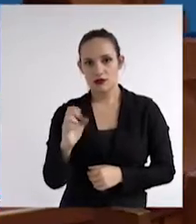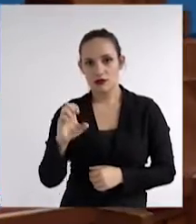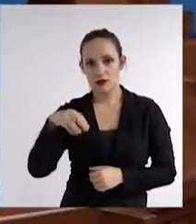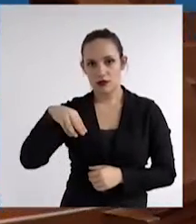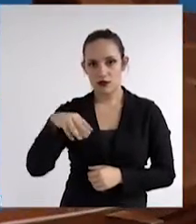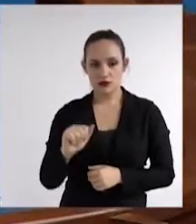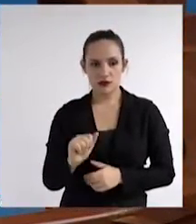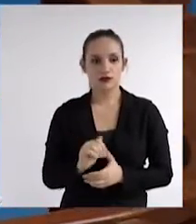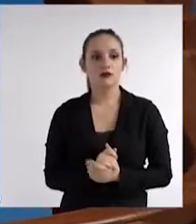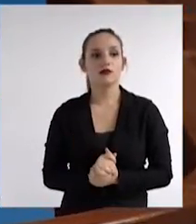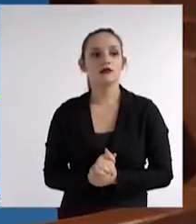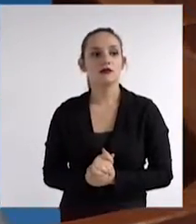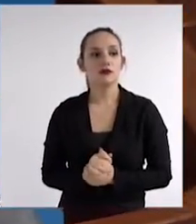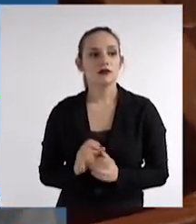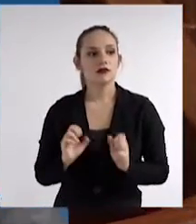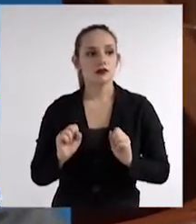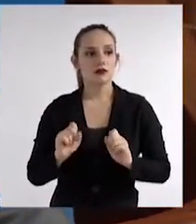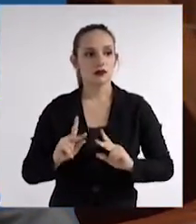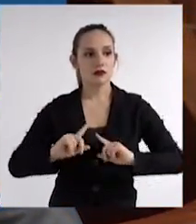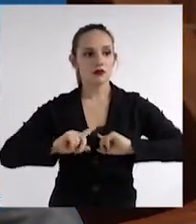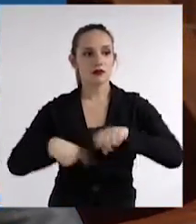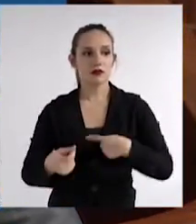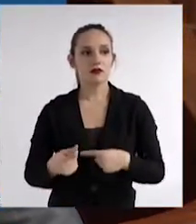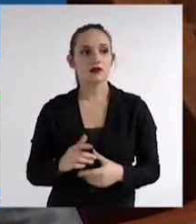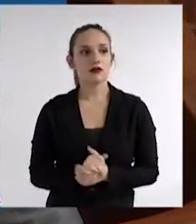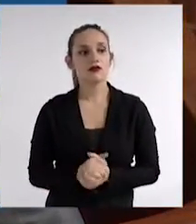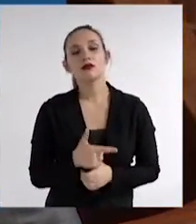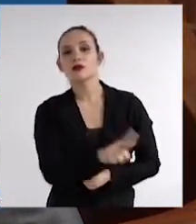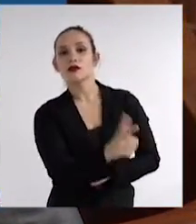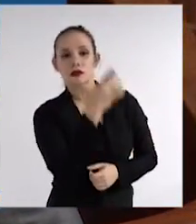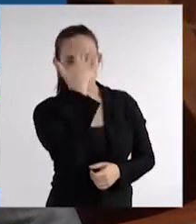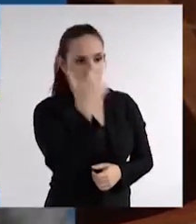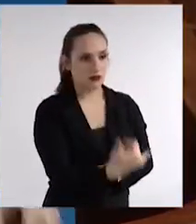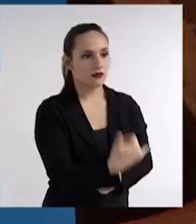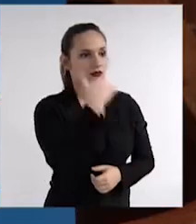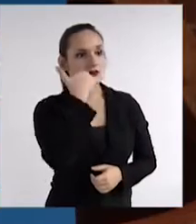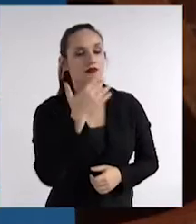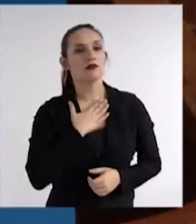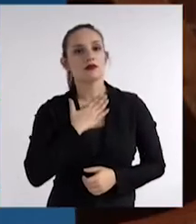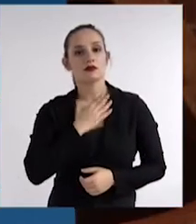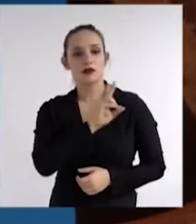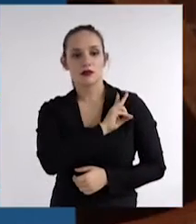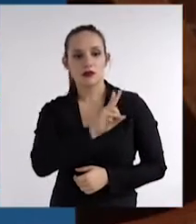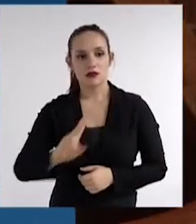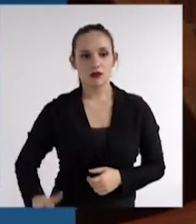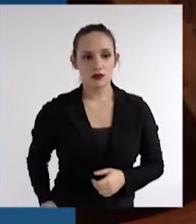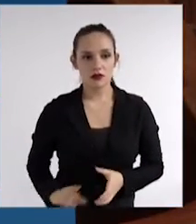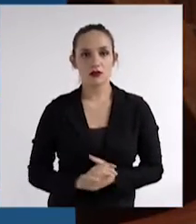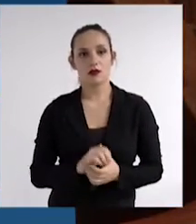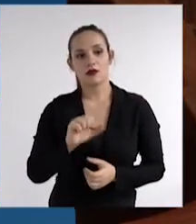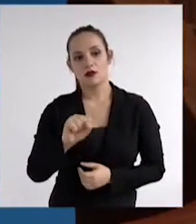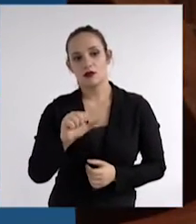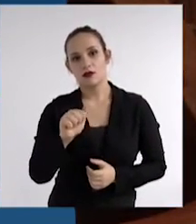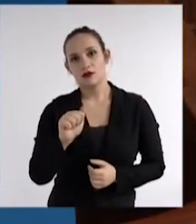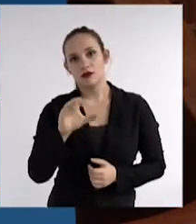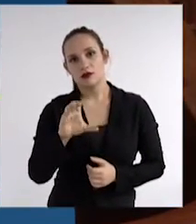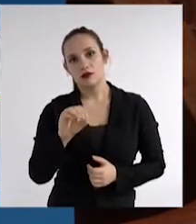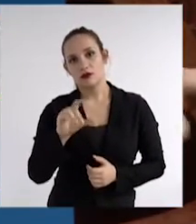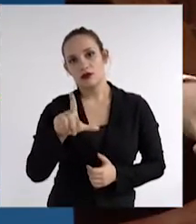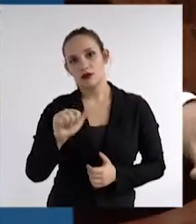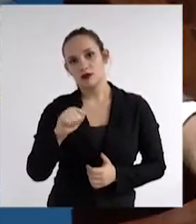Alguns minutos depois, recebi outra ligação do vereador Sacolão,